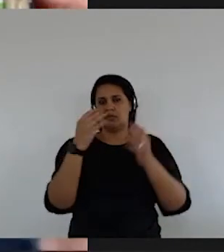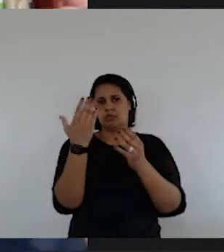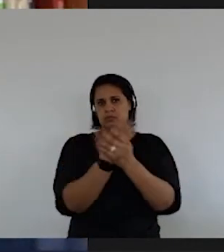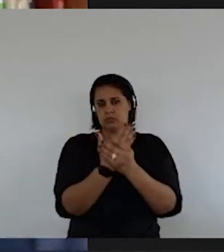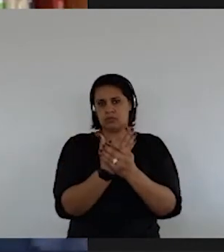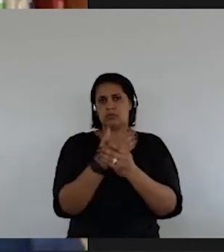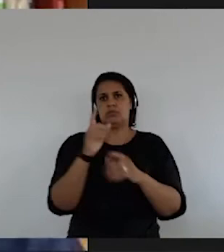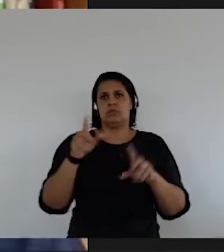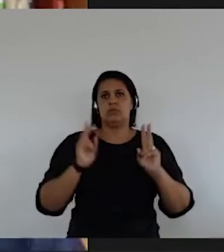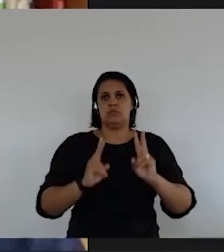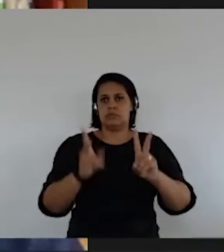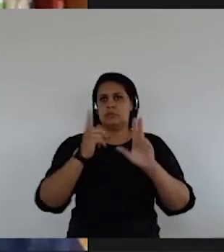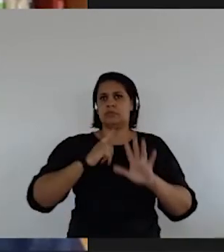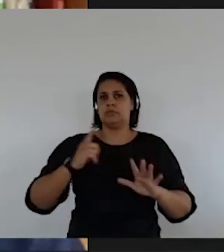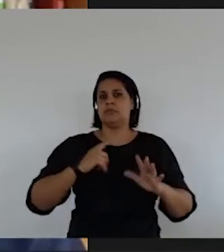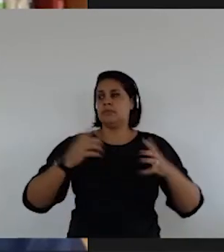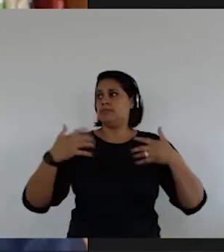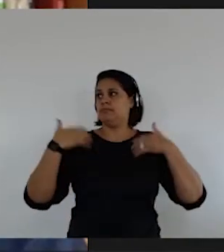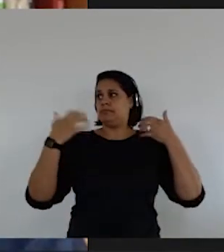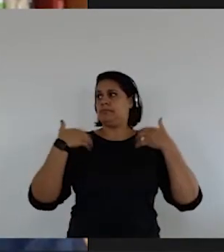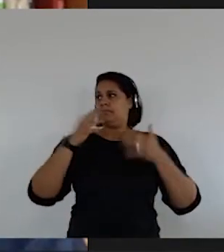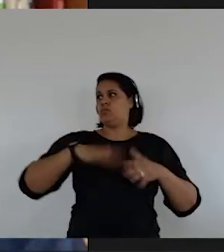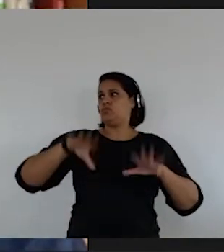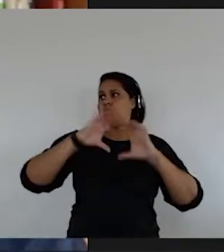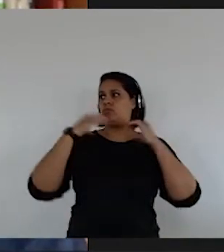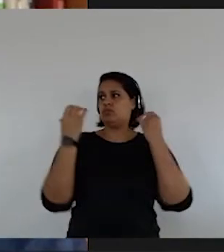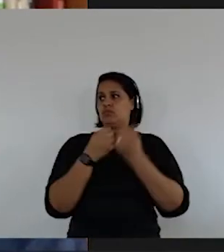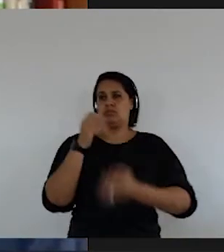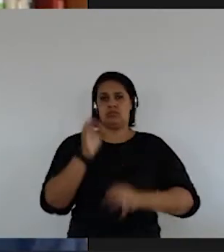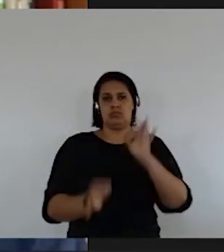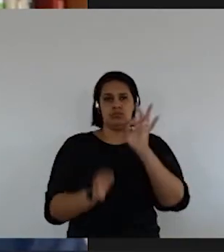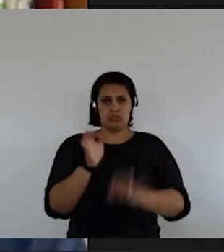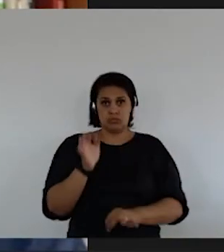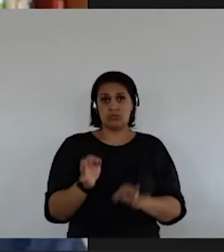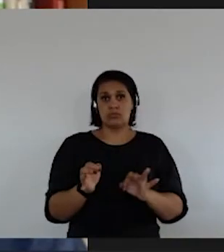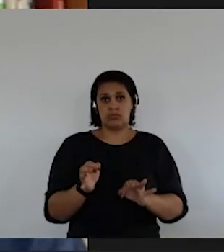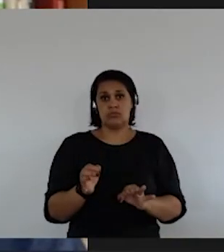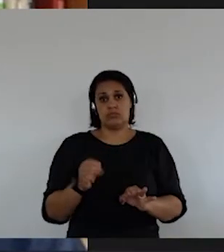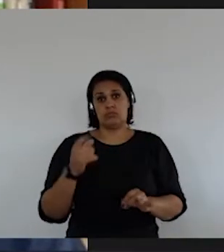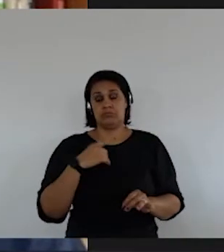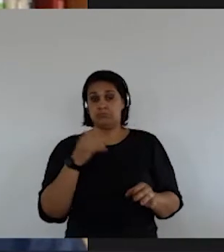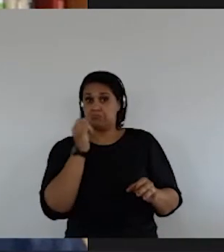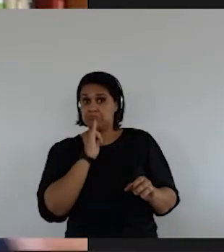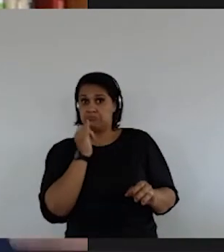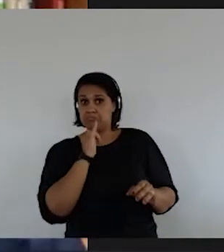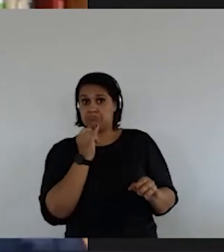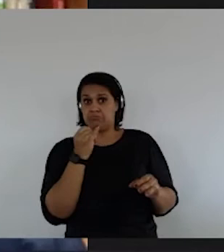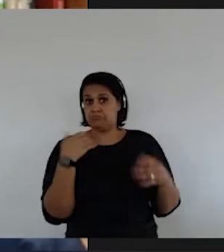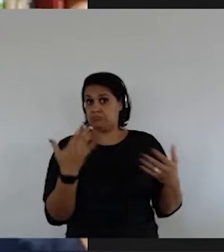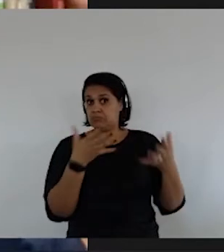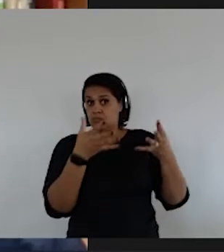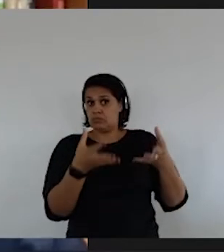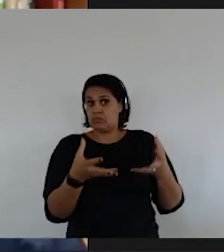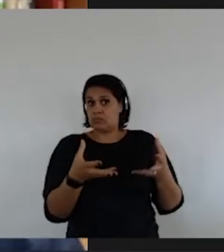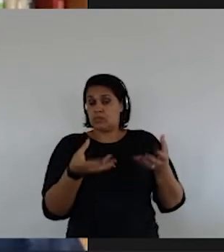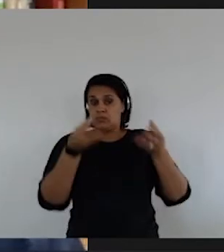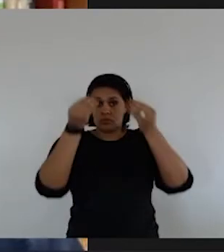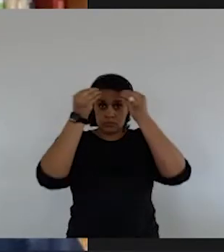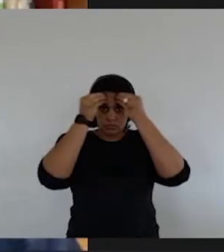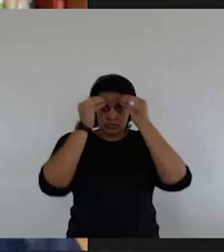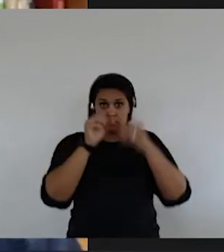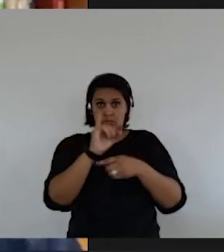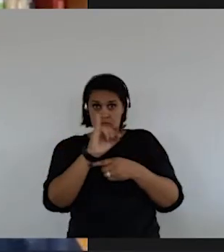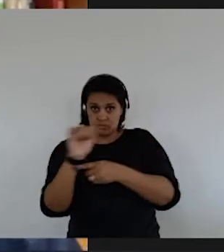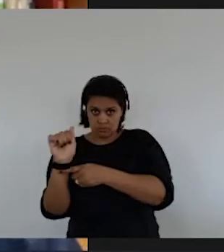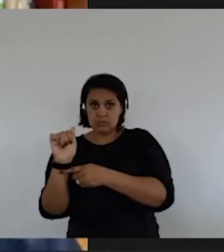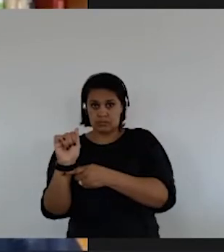com entusiasmo pela comunidade jurídica, como, por exemplo, no caso da adoção da inteligência artificial